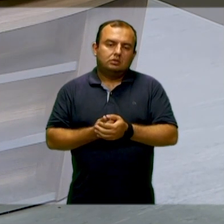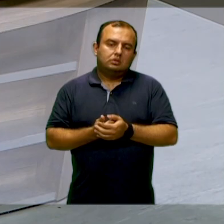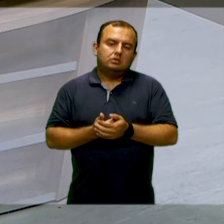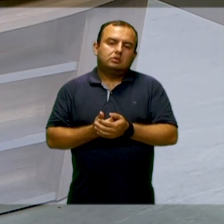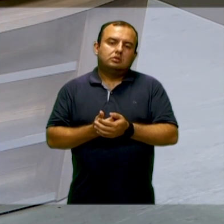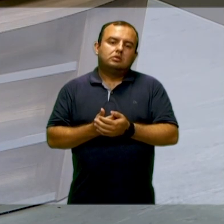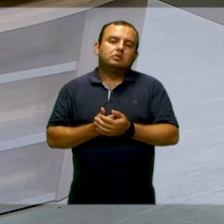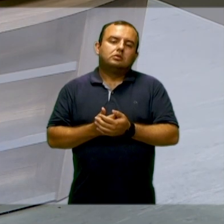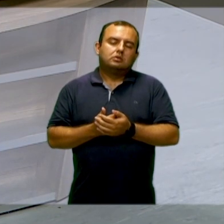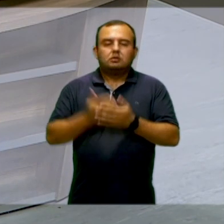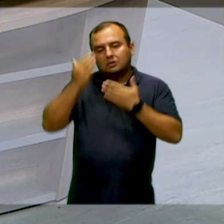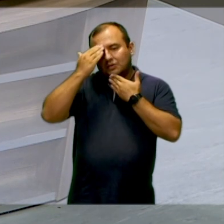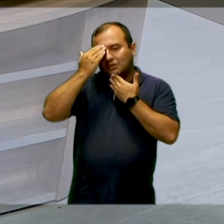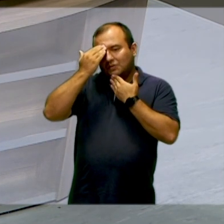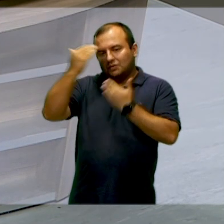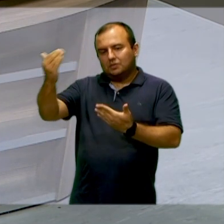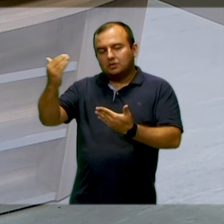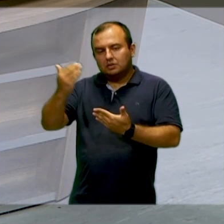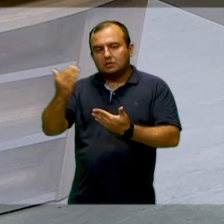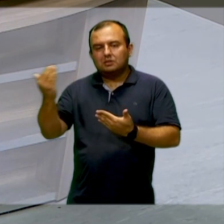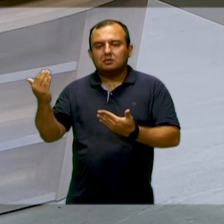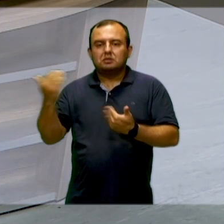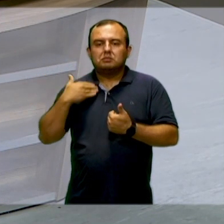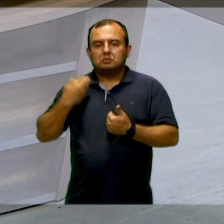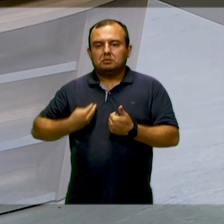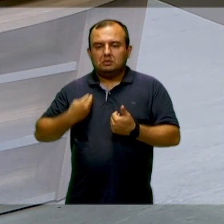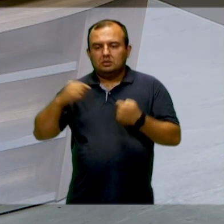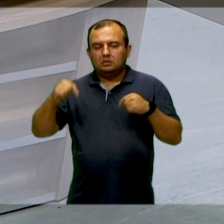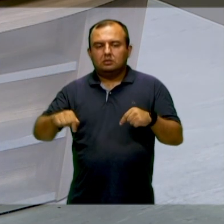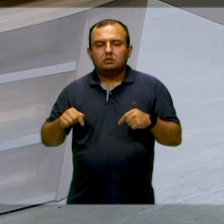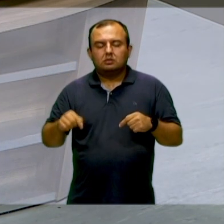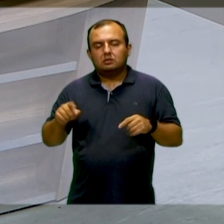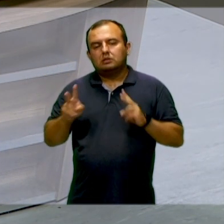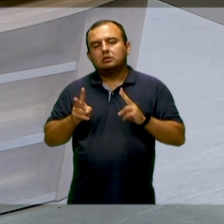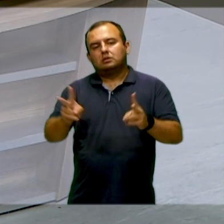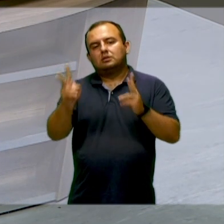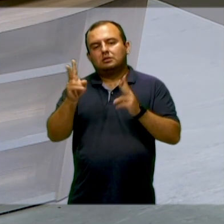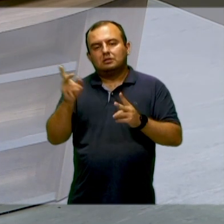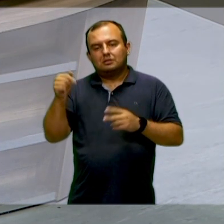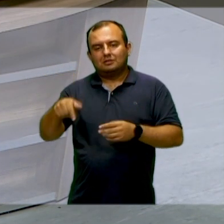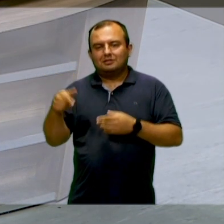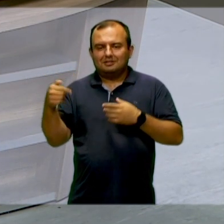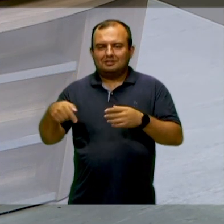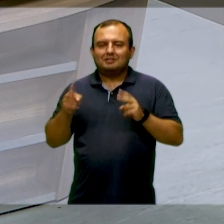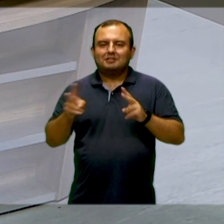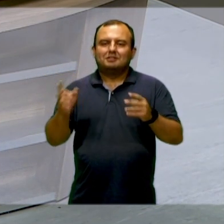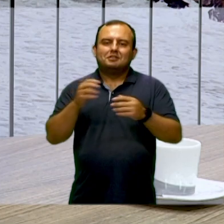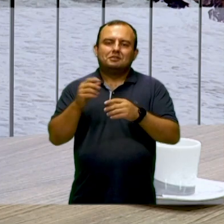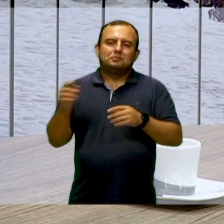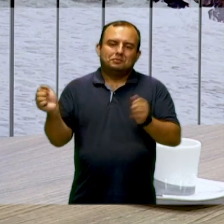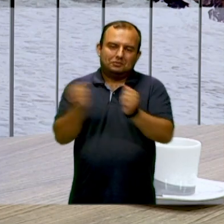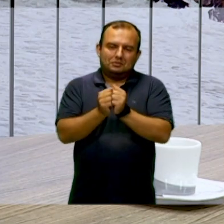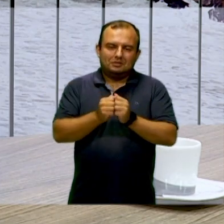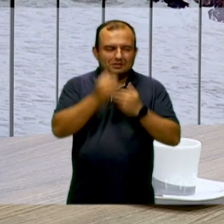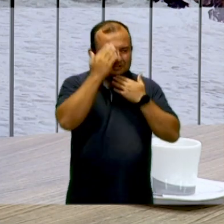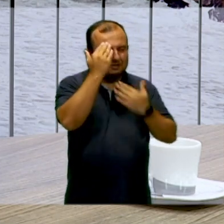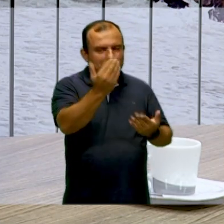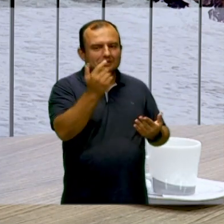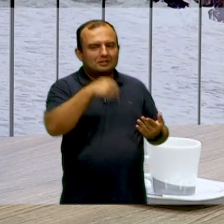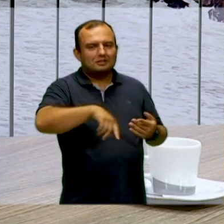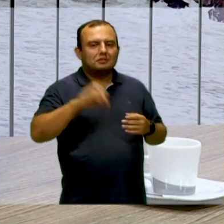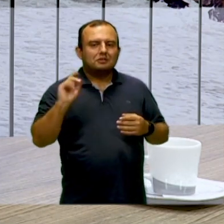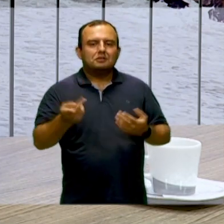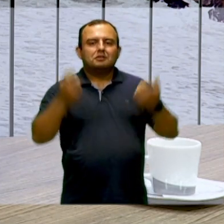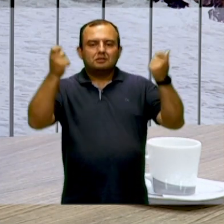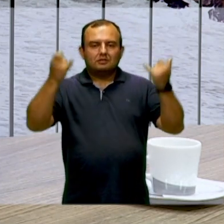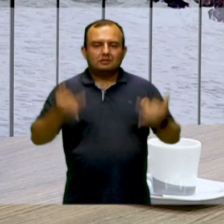por enquanto, muitíssimo obrigada pela tua presença aqui e esteja sempre, né? A casa é tua, né? Eu agradeço cada oportunidade para a gente poder